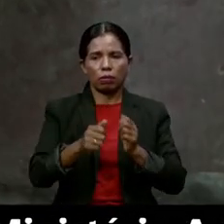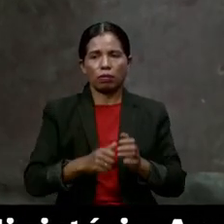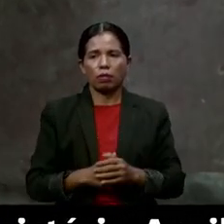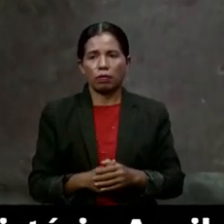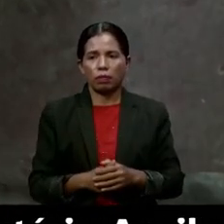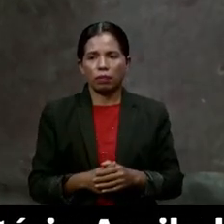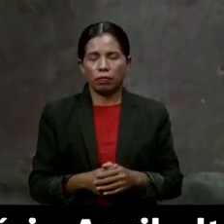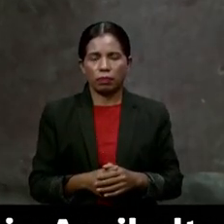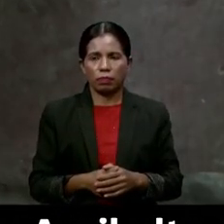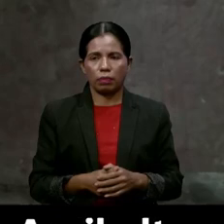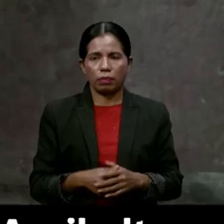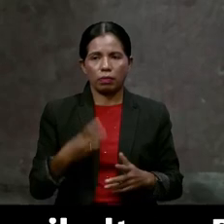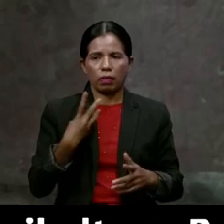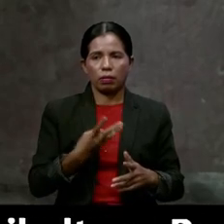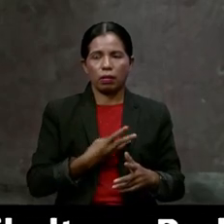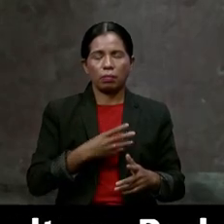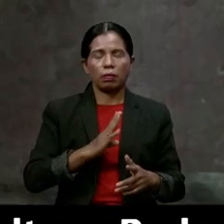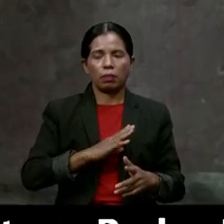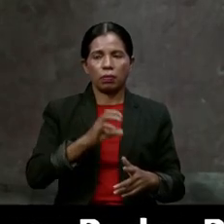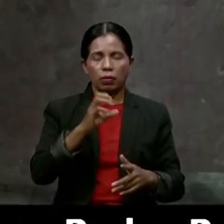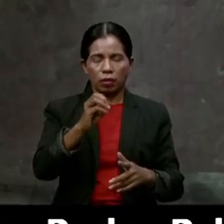bara a mim vou bonar